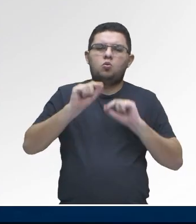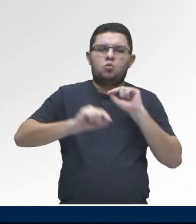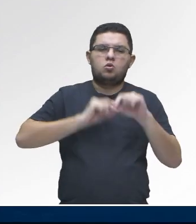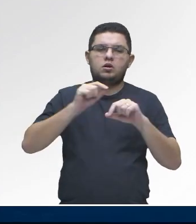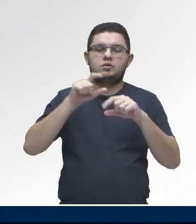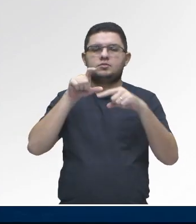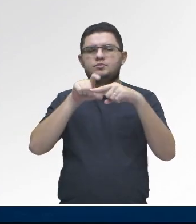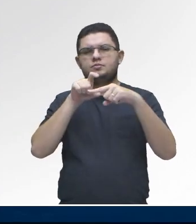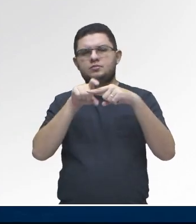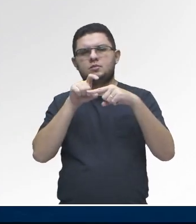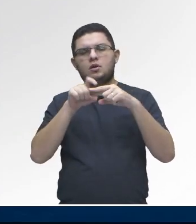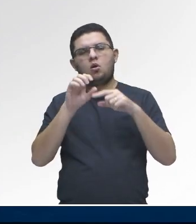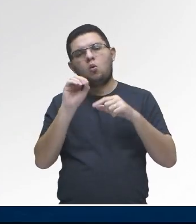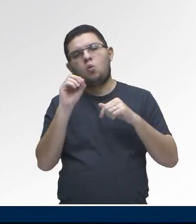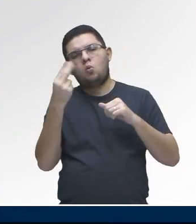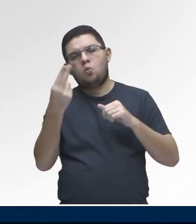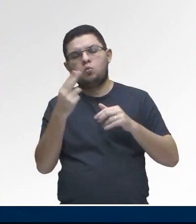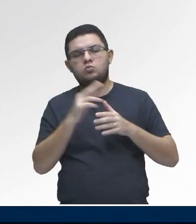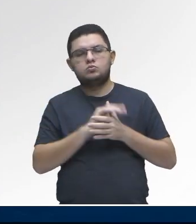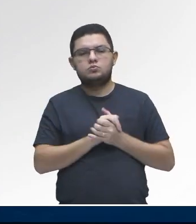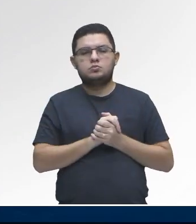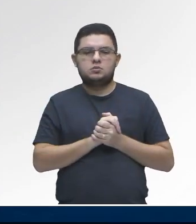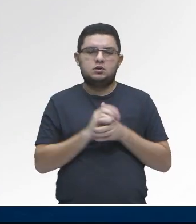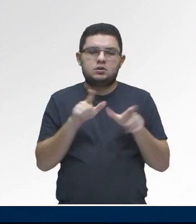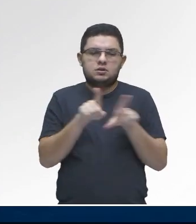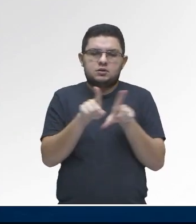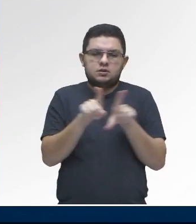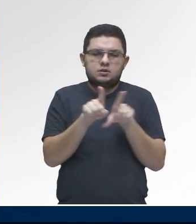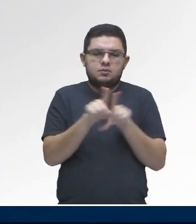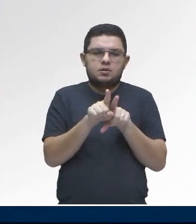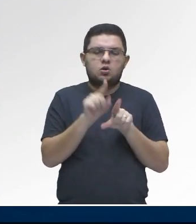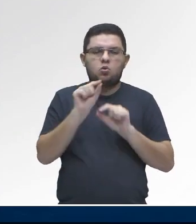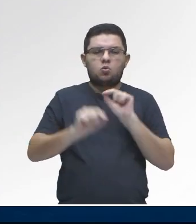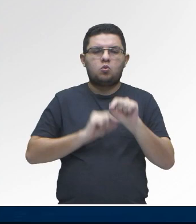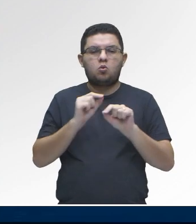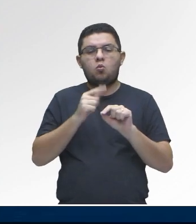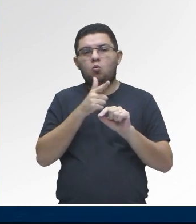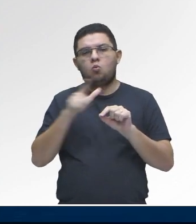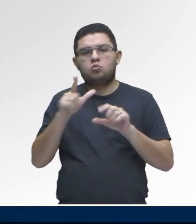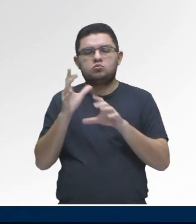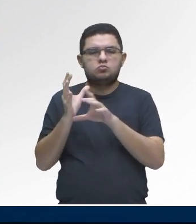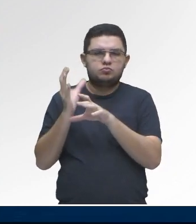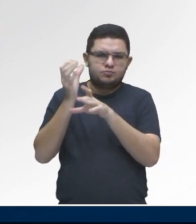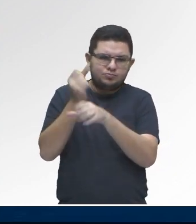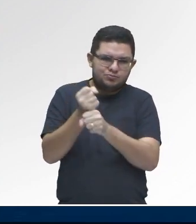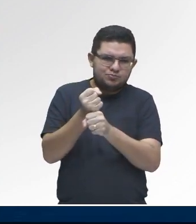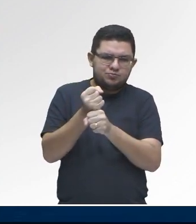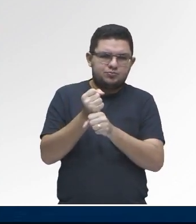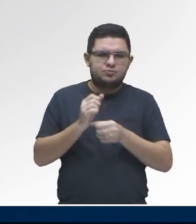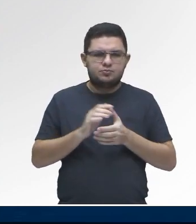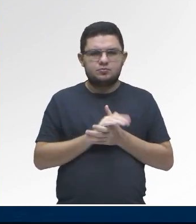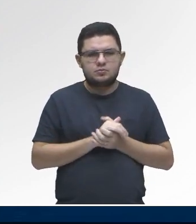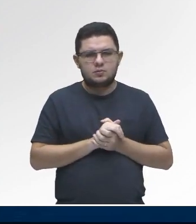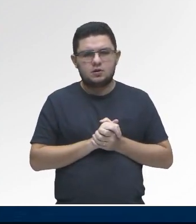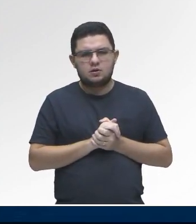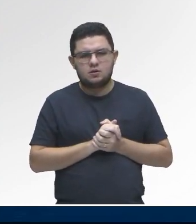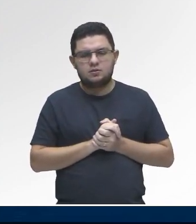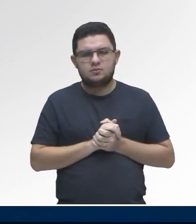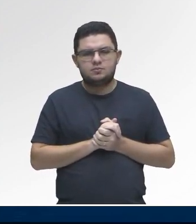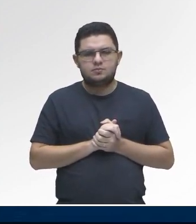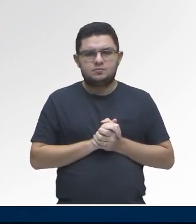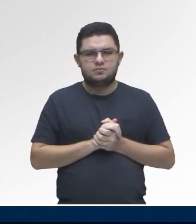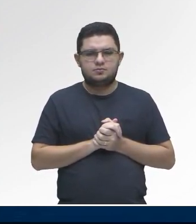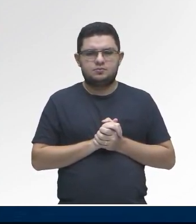fatoração. Vamos ver agora um outro exemplo. Nós temos aqui um caso onde